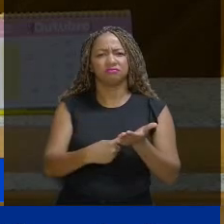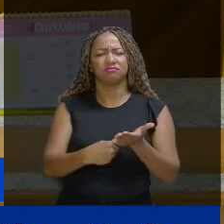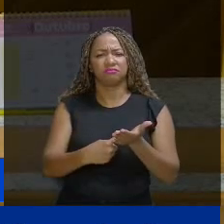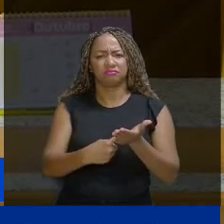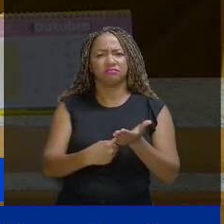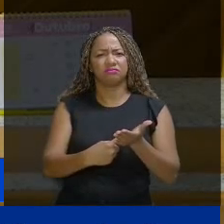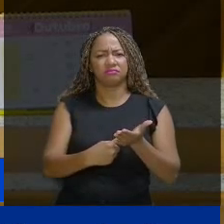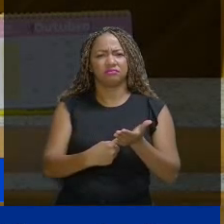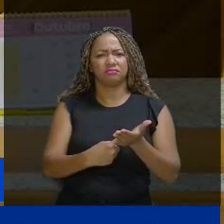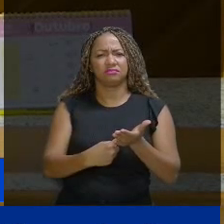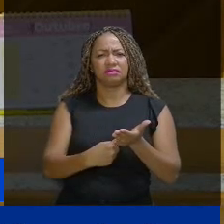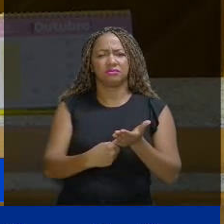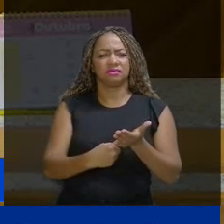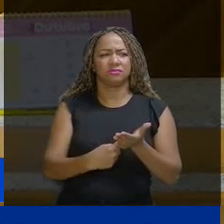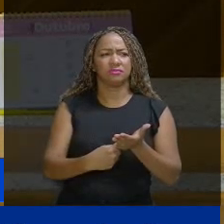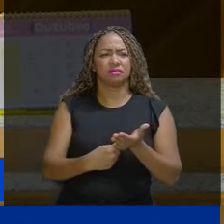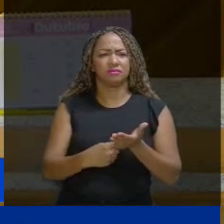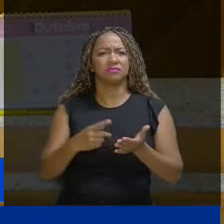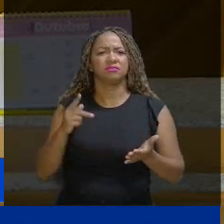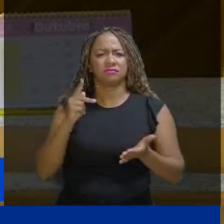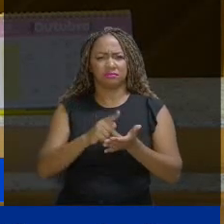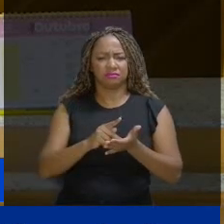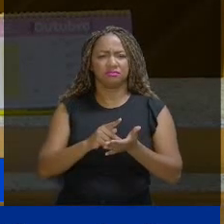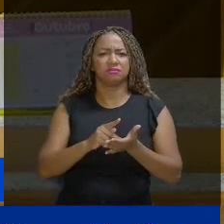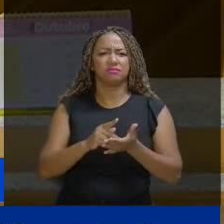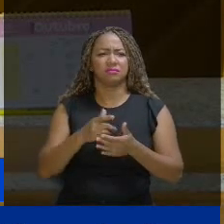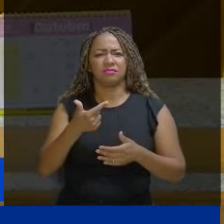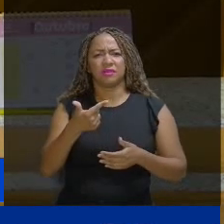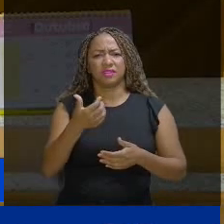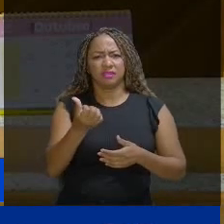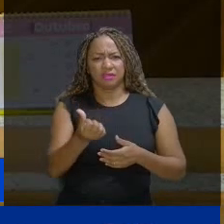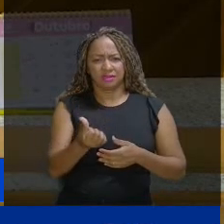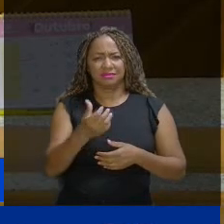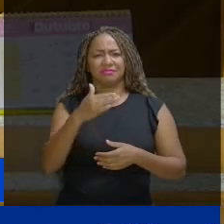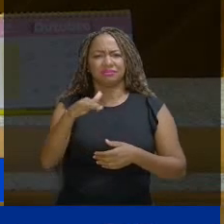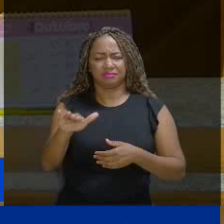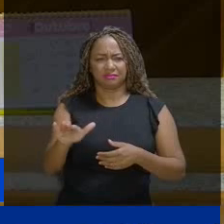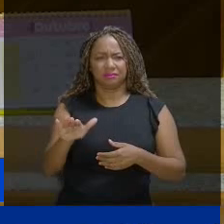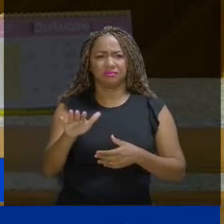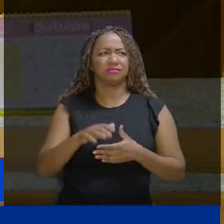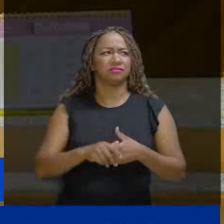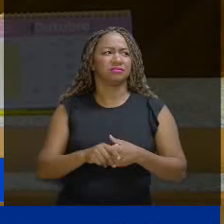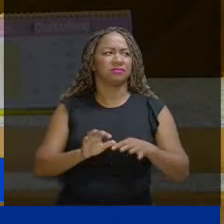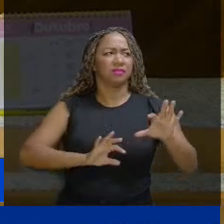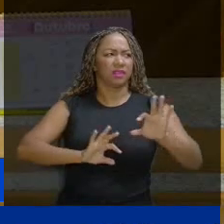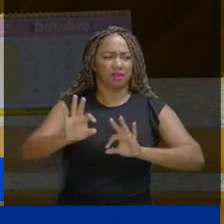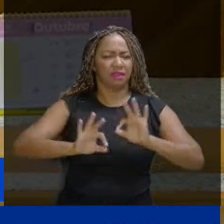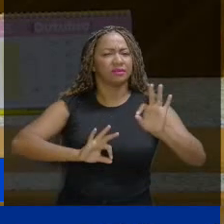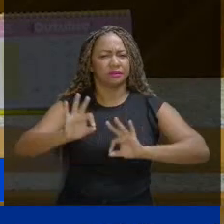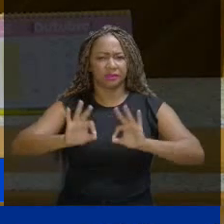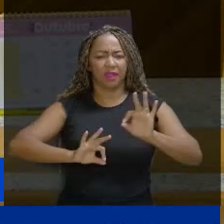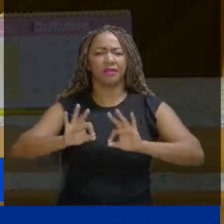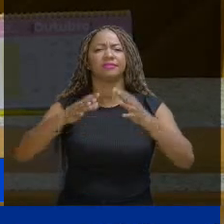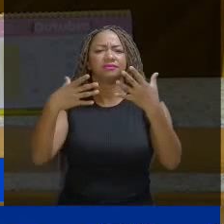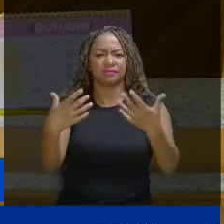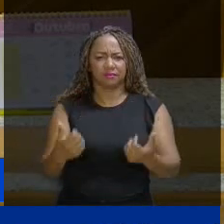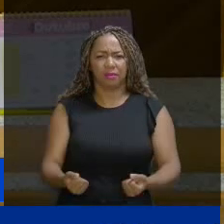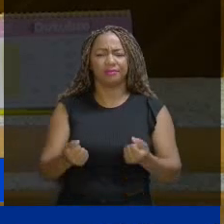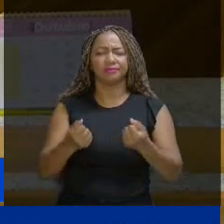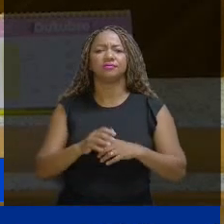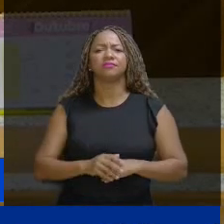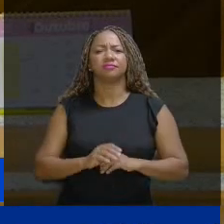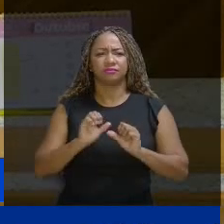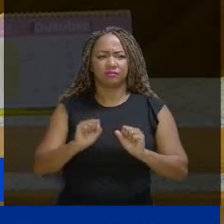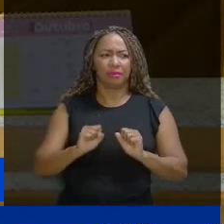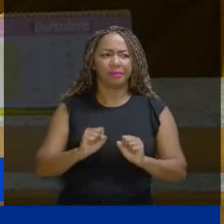e eles marcaram exatamente às 16h30, e gentilmente os organizadores aceitaram que